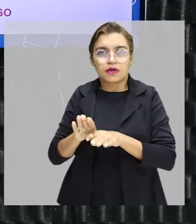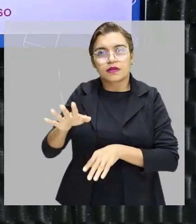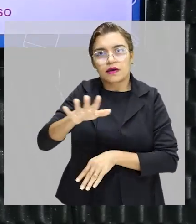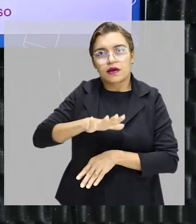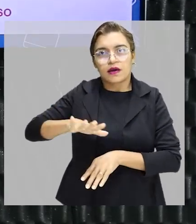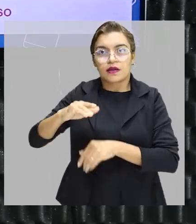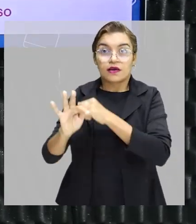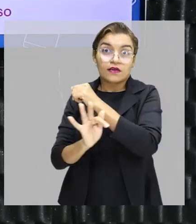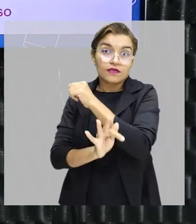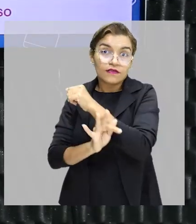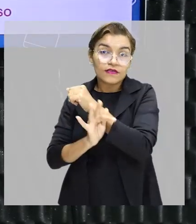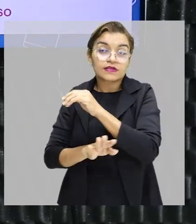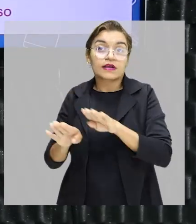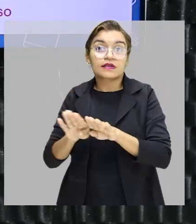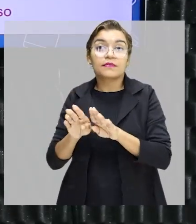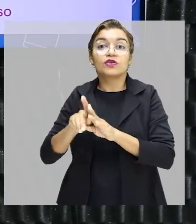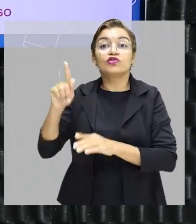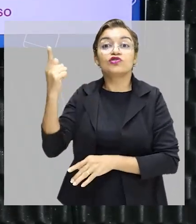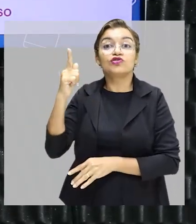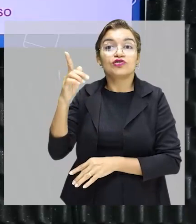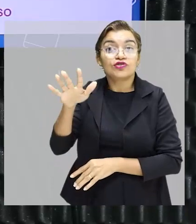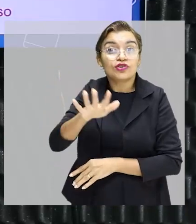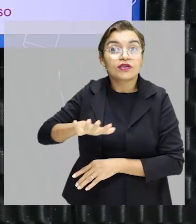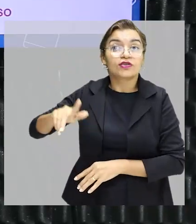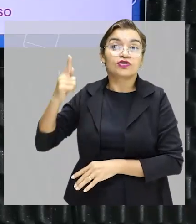na geografia. Por quê? Porque existem algumas